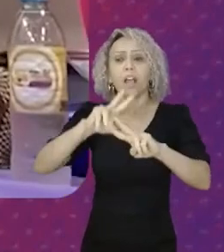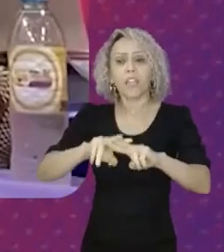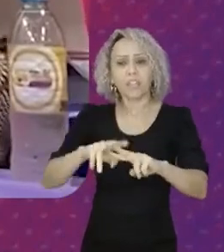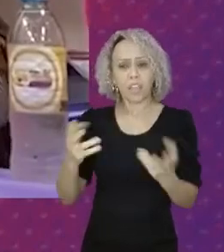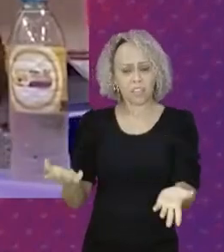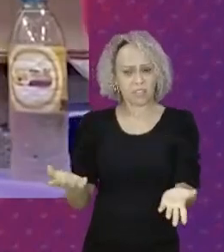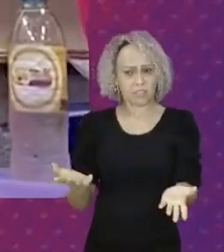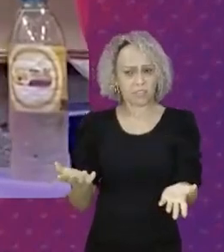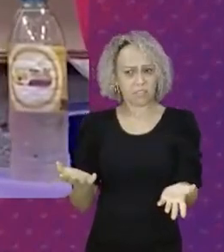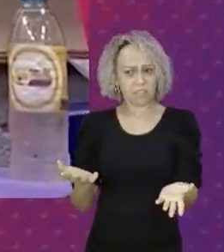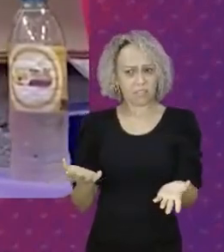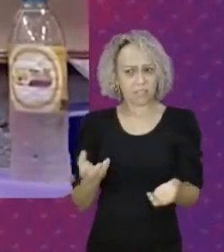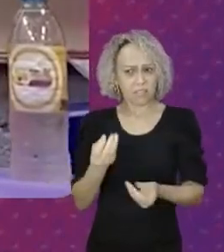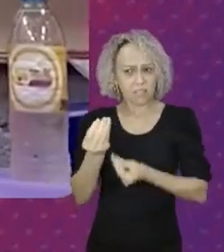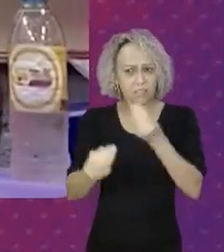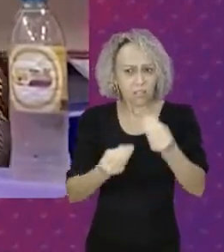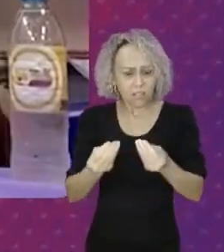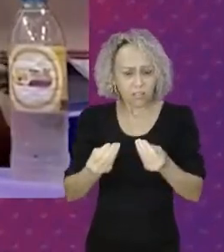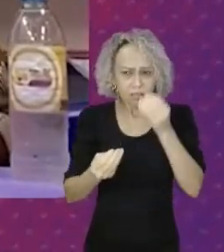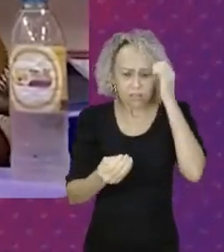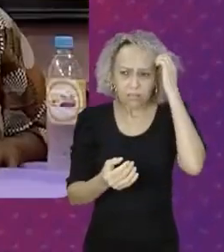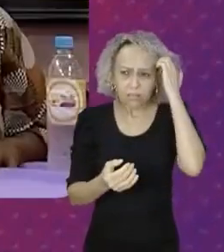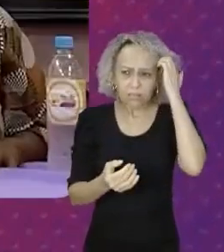nem existia. Era considerado crime.